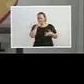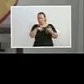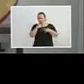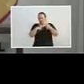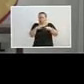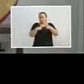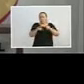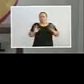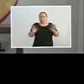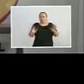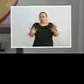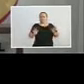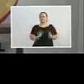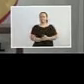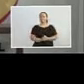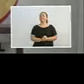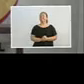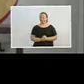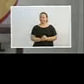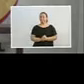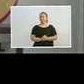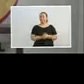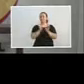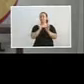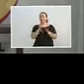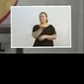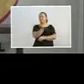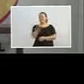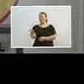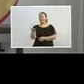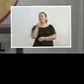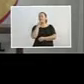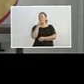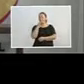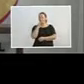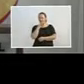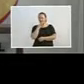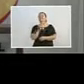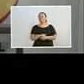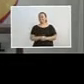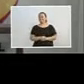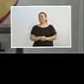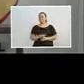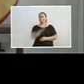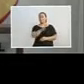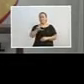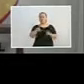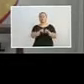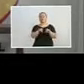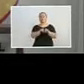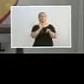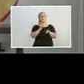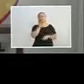E é de conhecimento dos senhores e de conhecimento da cidade de Blumenau, como age o vice